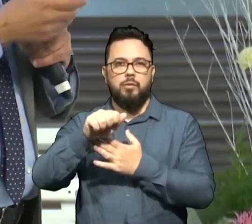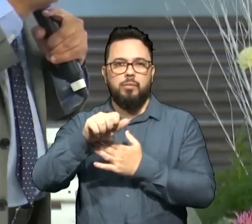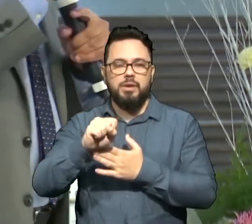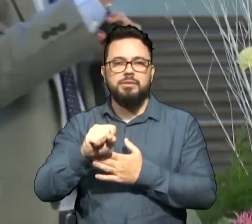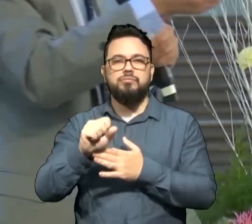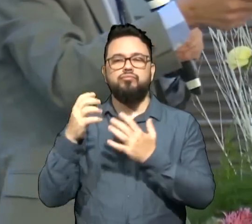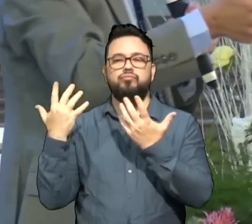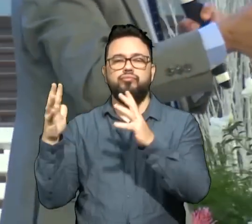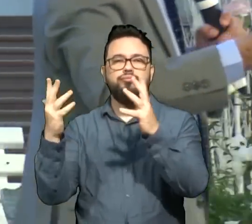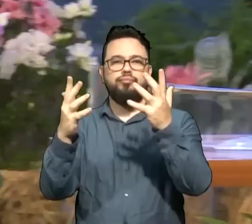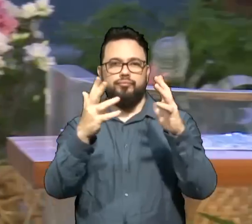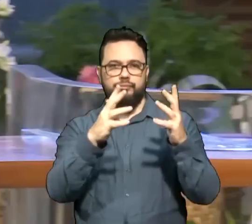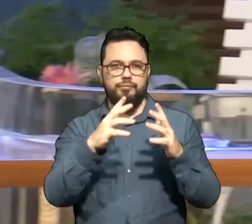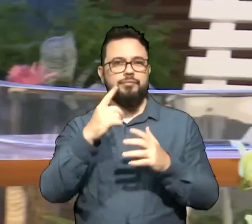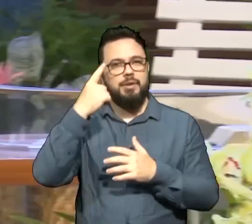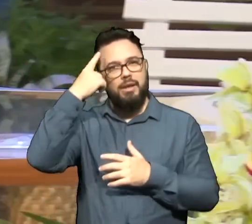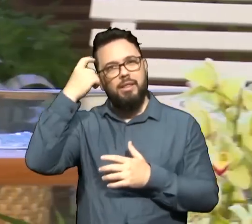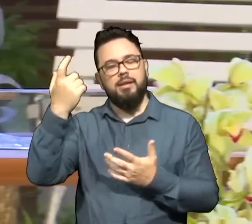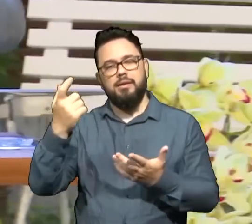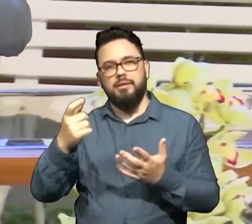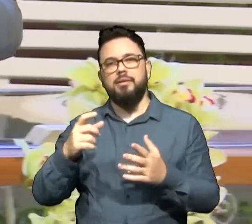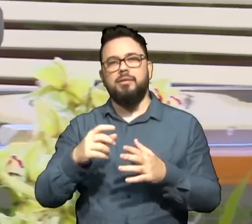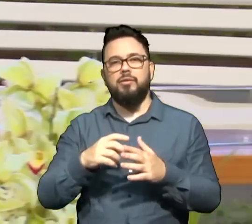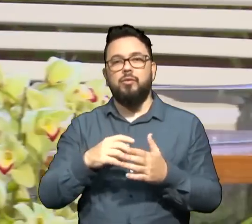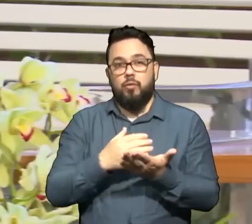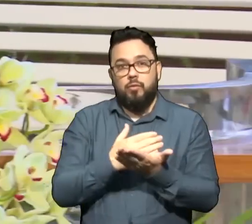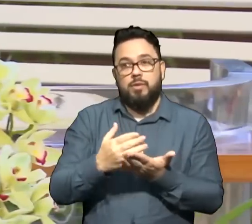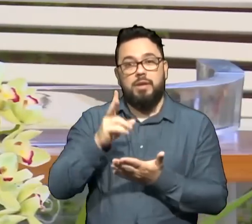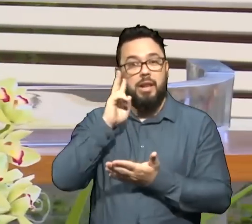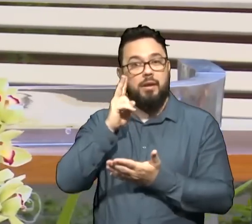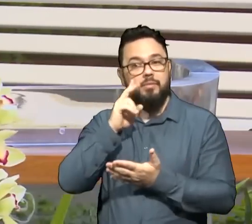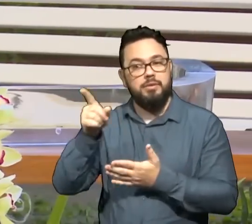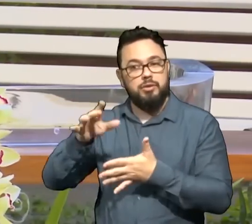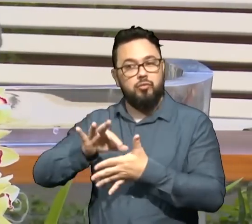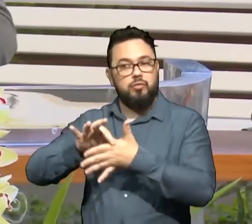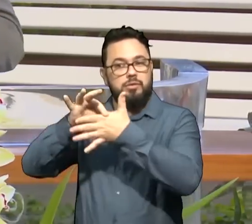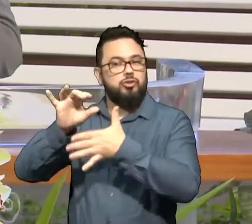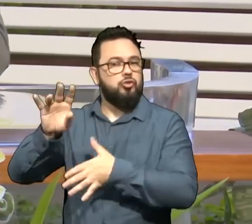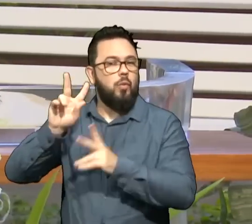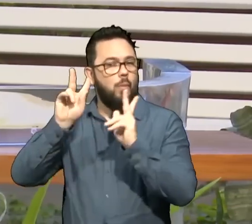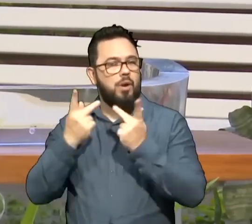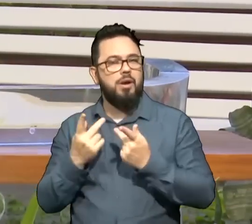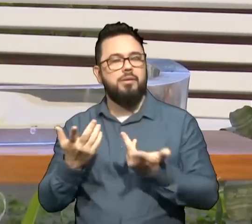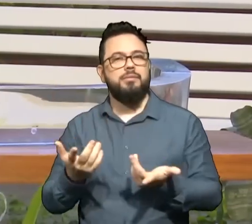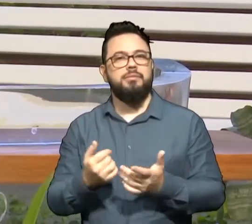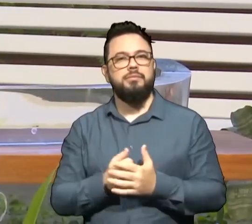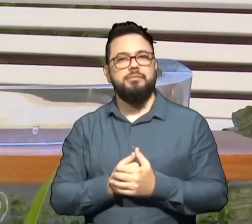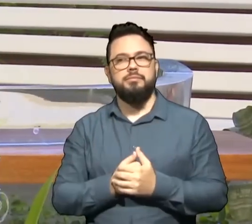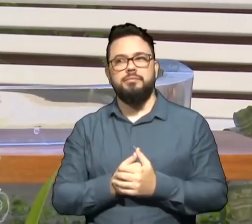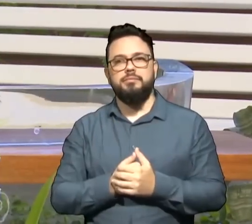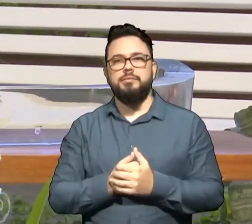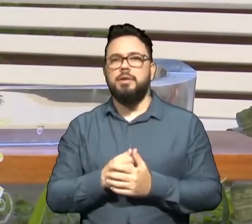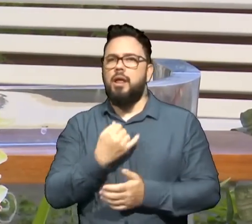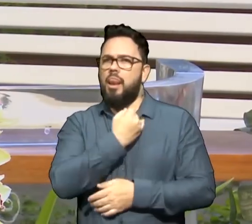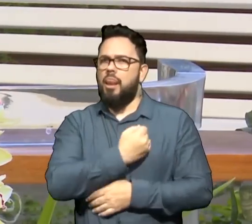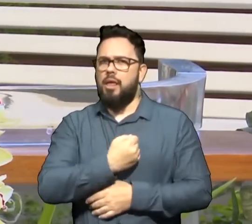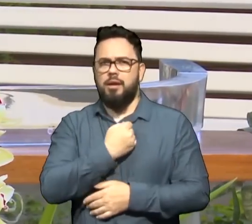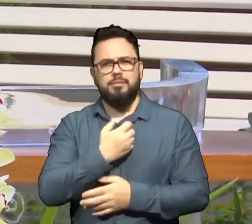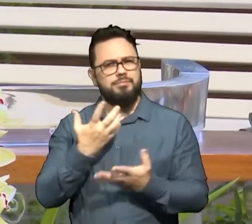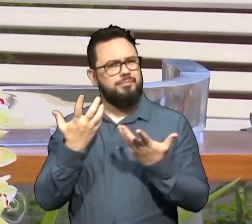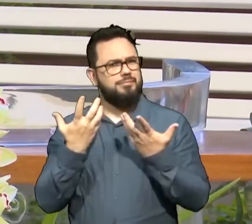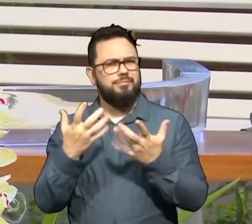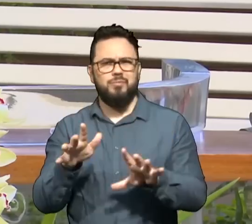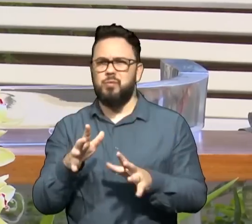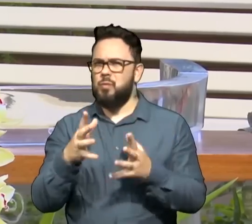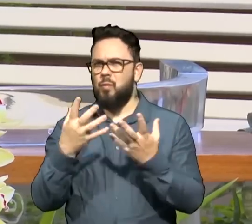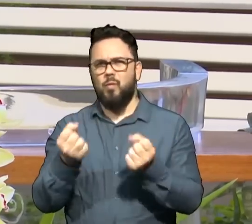de palmas mas sempre lembrando que o imperador é apenas um homem João evidentemente foi Contra isso aí e